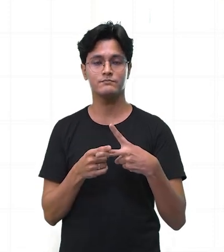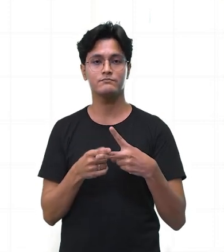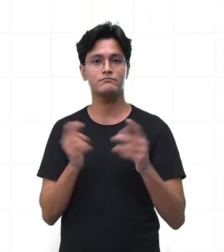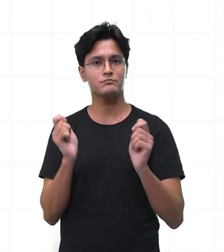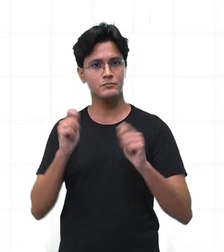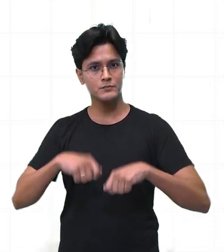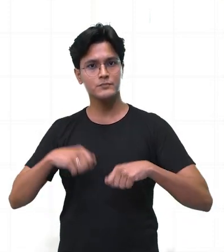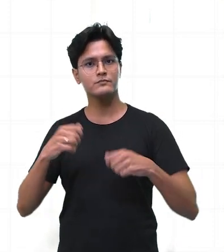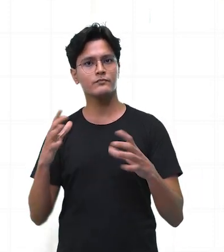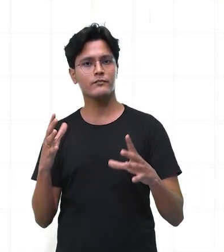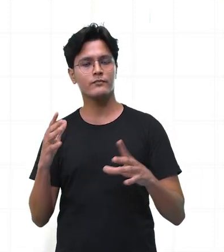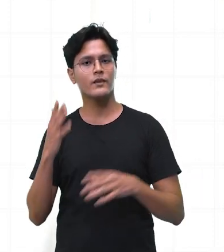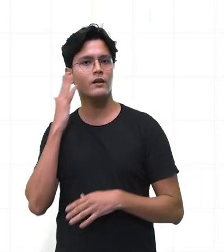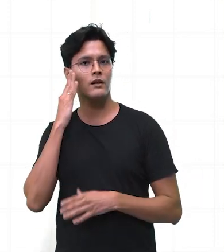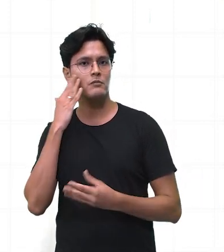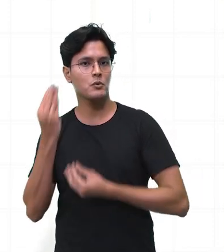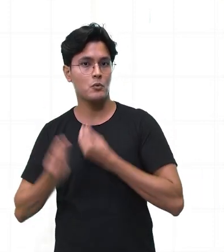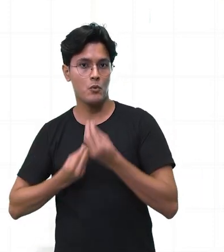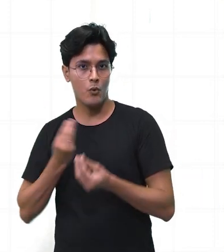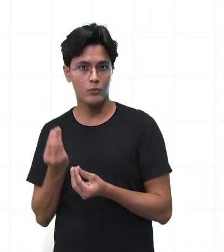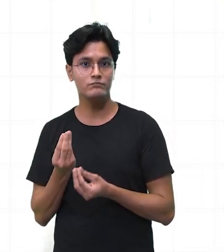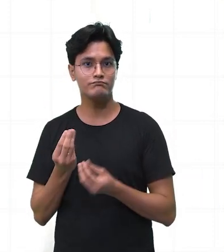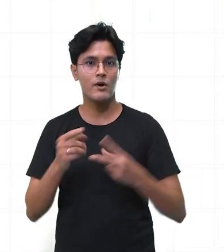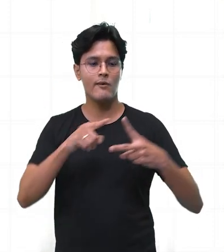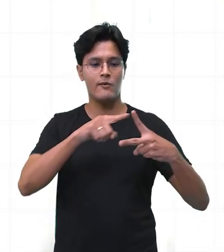descobrir pela soma dos ângulos internos.